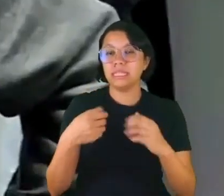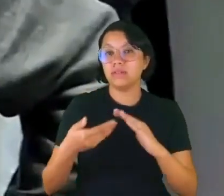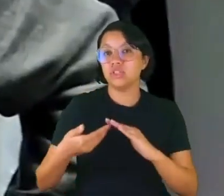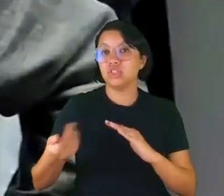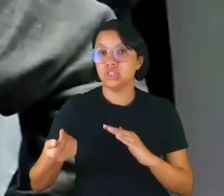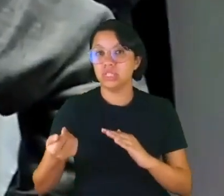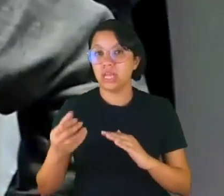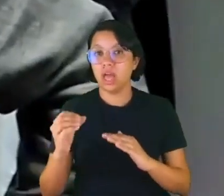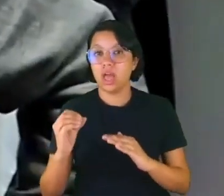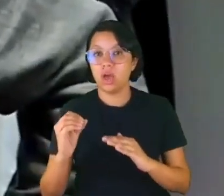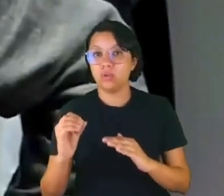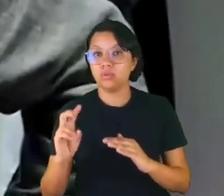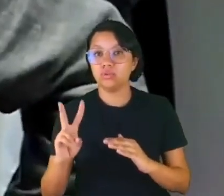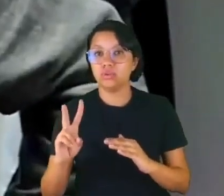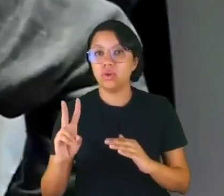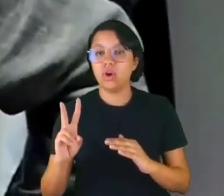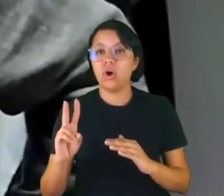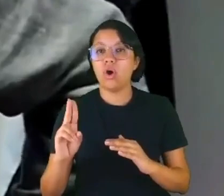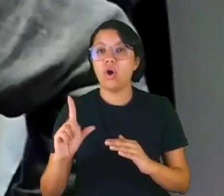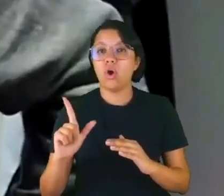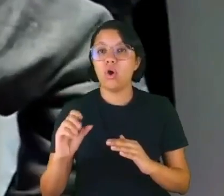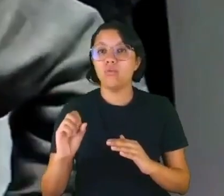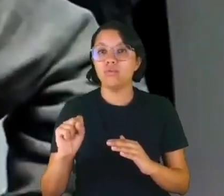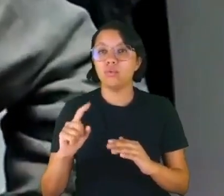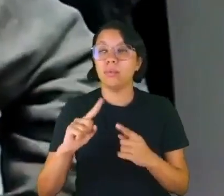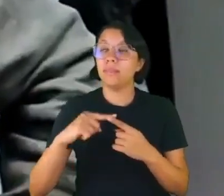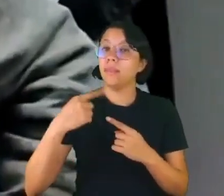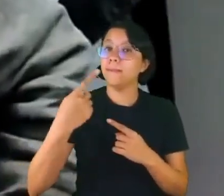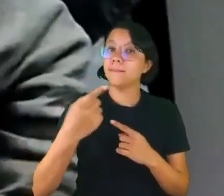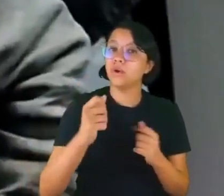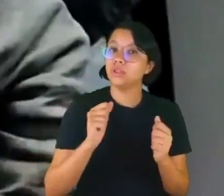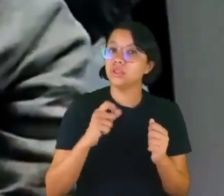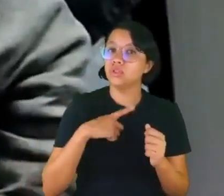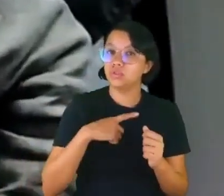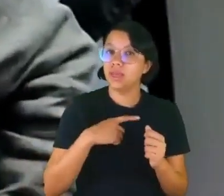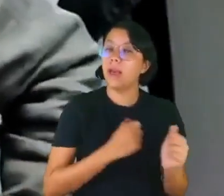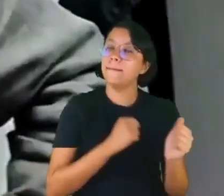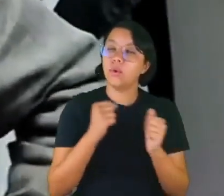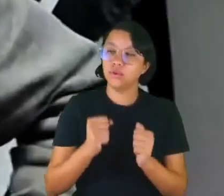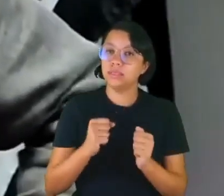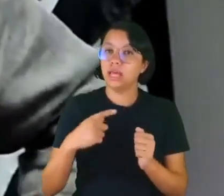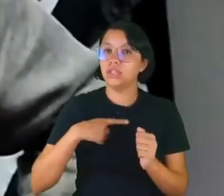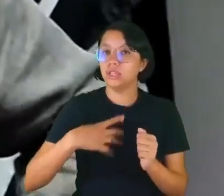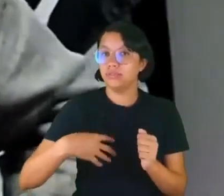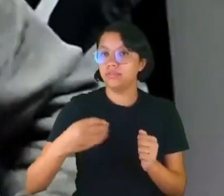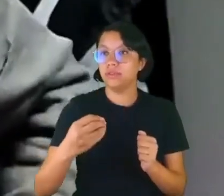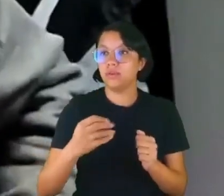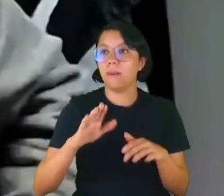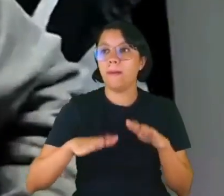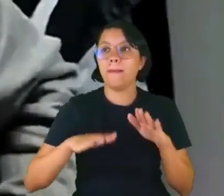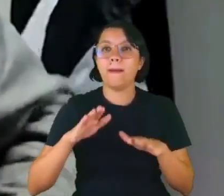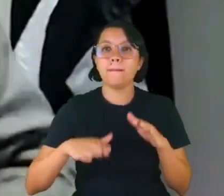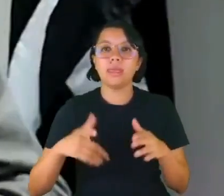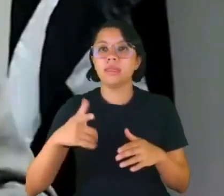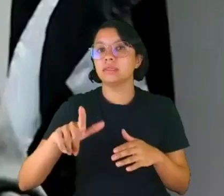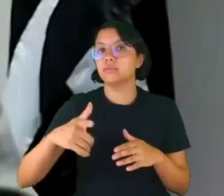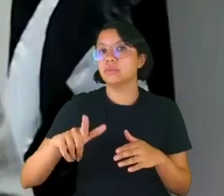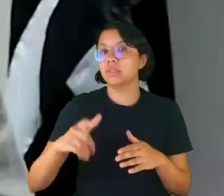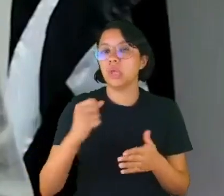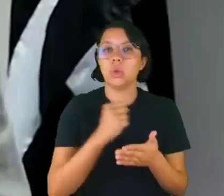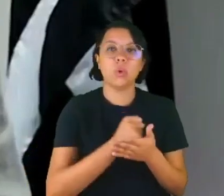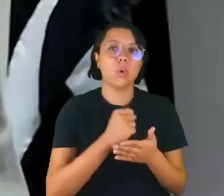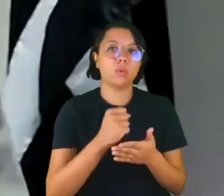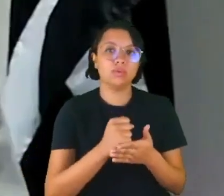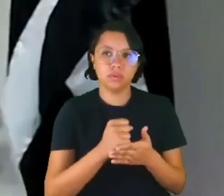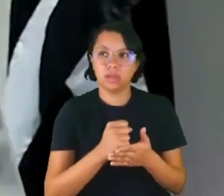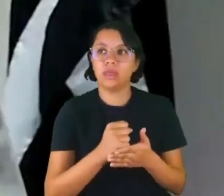filhos. E aí, mesmo sem contrato na espécie, ao outro lá não tinha contrato, não podia. Agora, esse não tinha